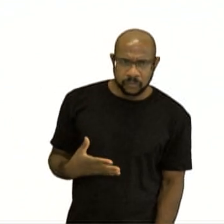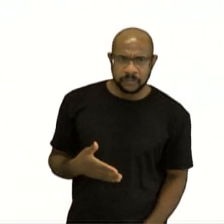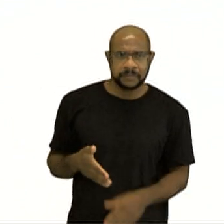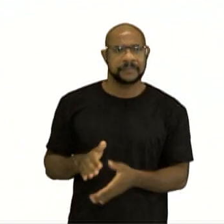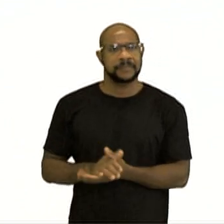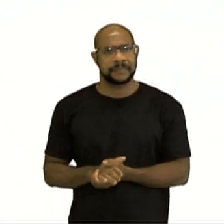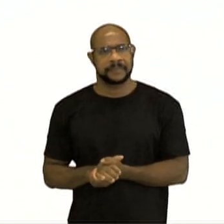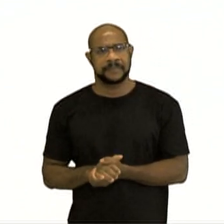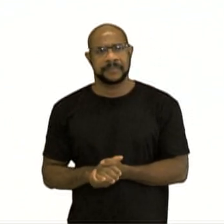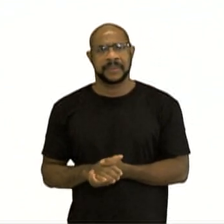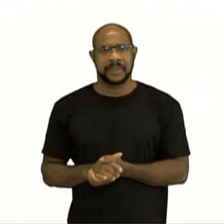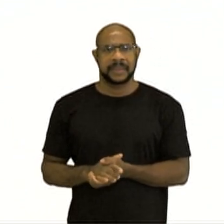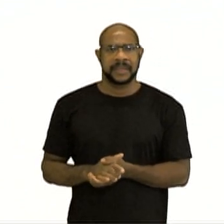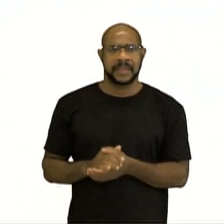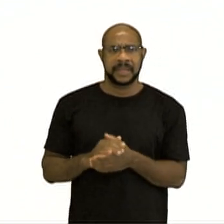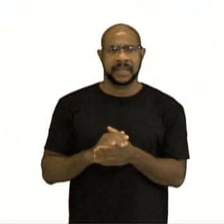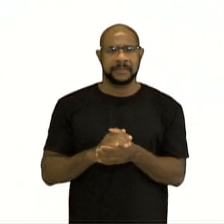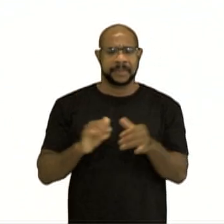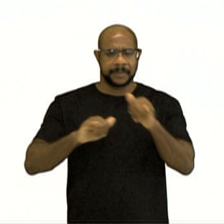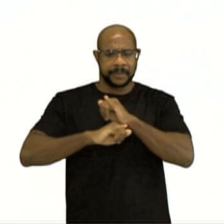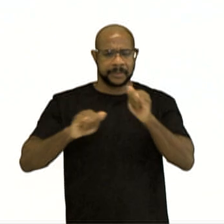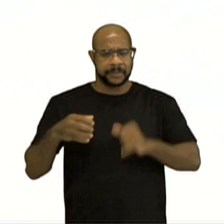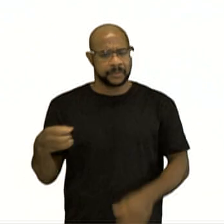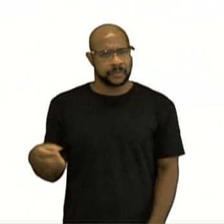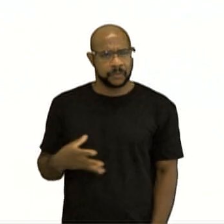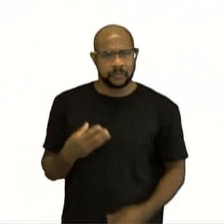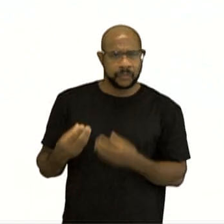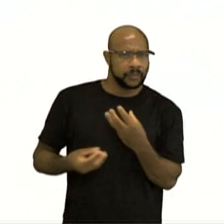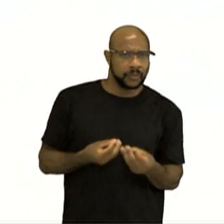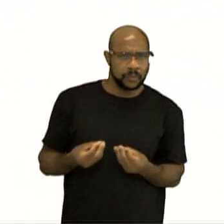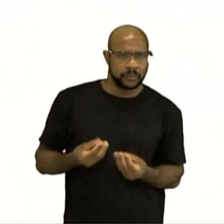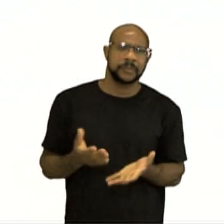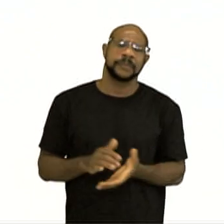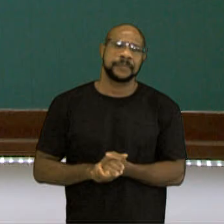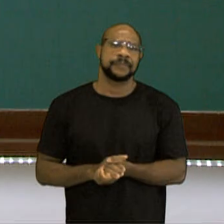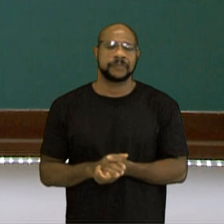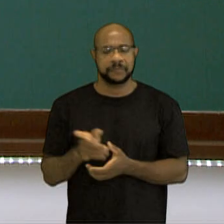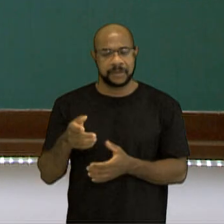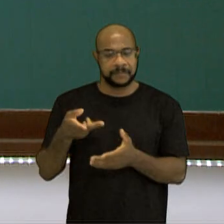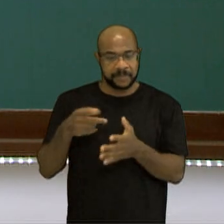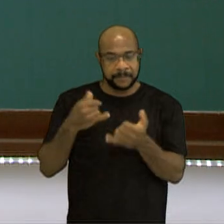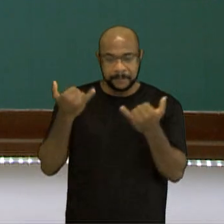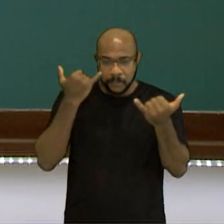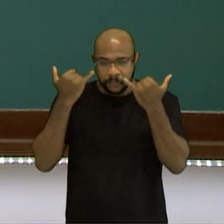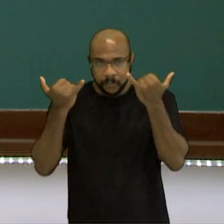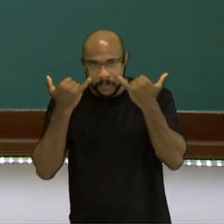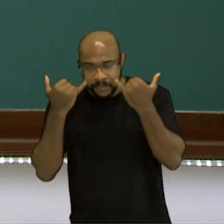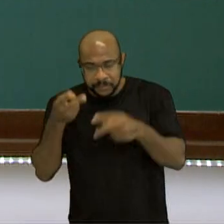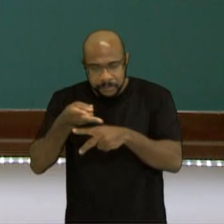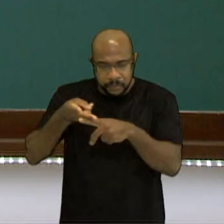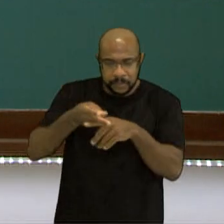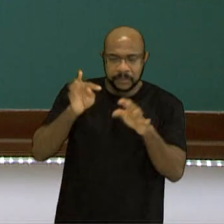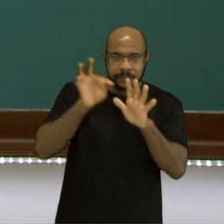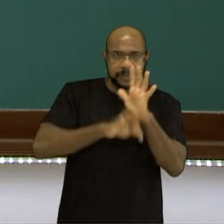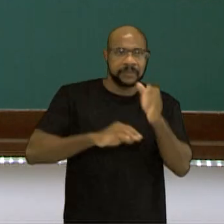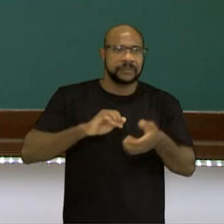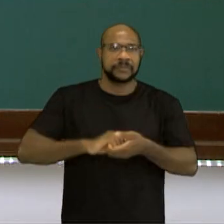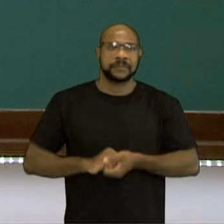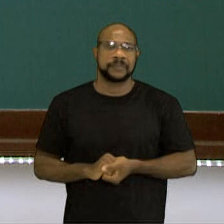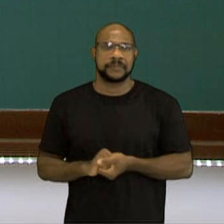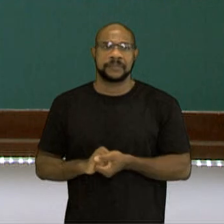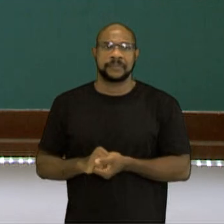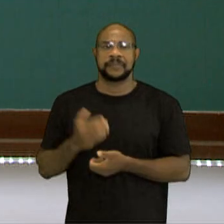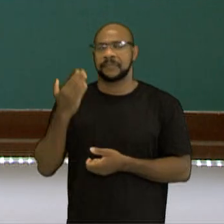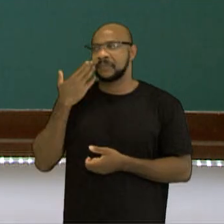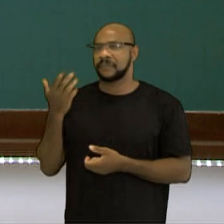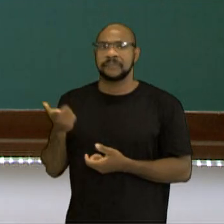assunto recente? E aí, então, você vai procurar essas informações no seu texto. Então, por exemplo, aqui você vê por quem